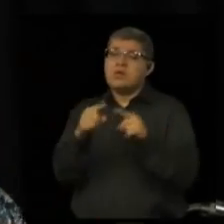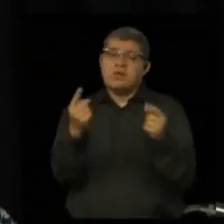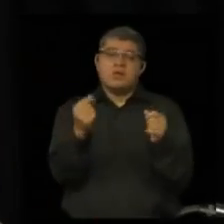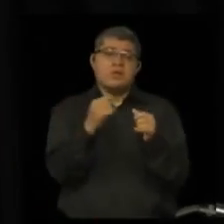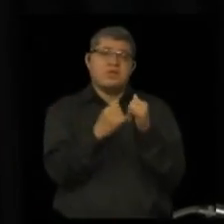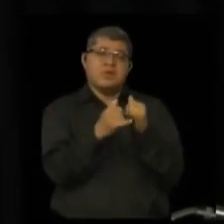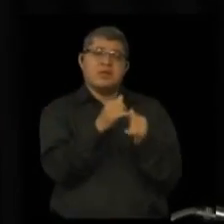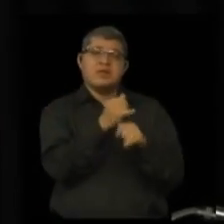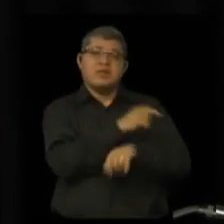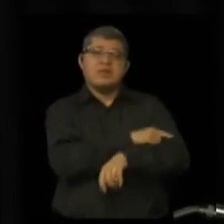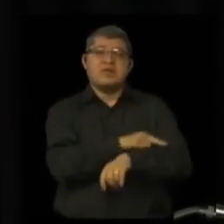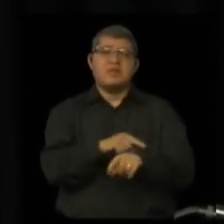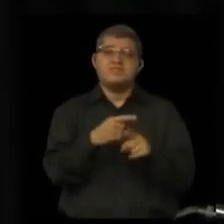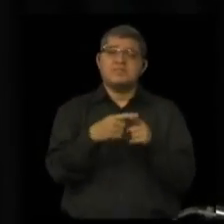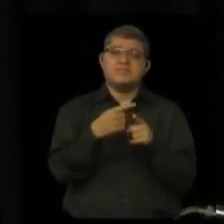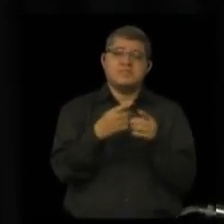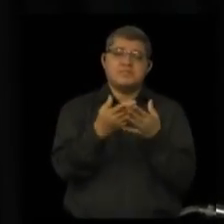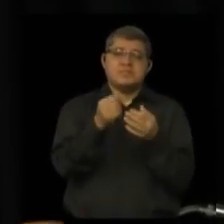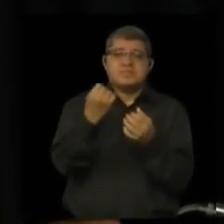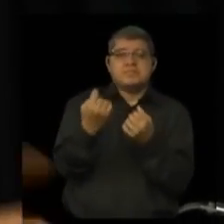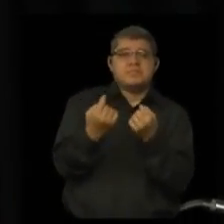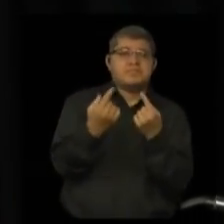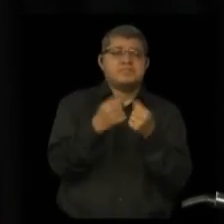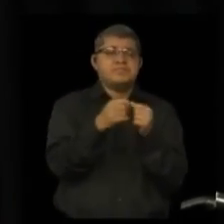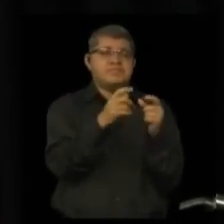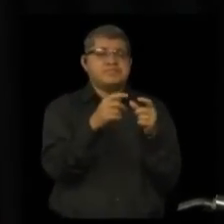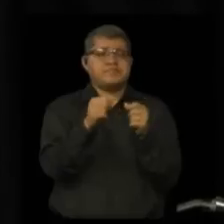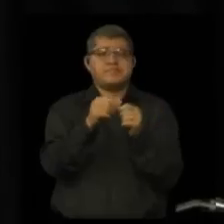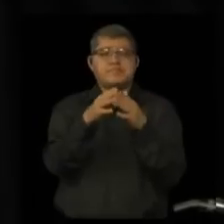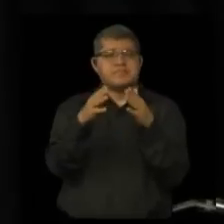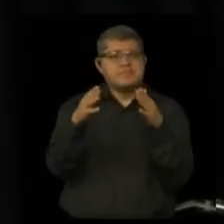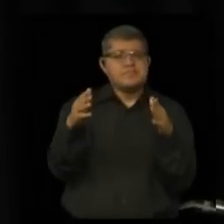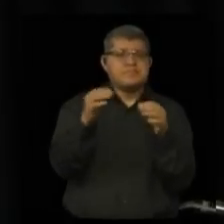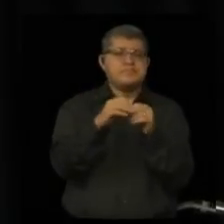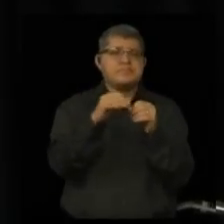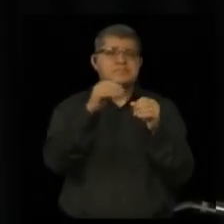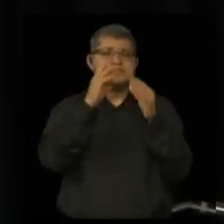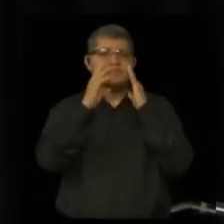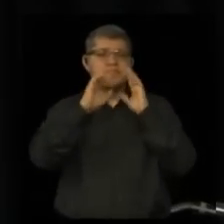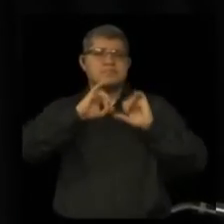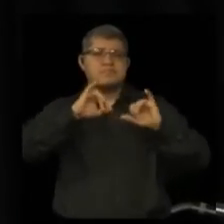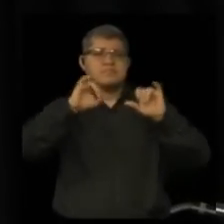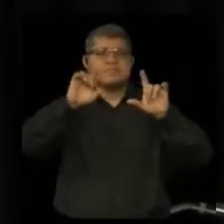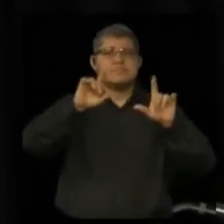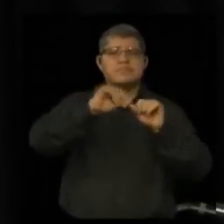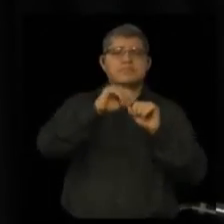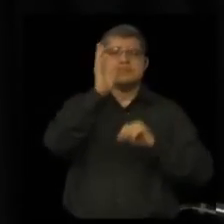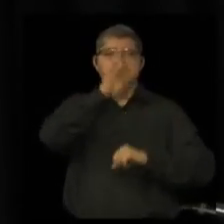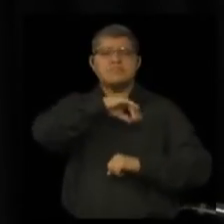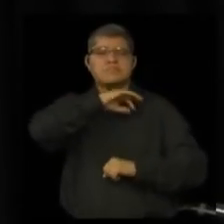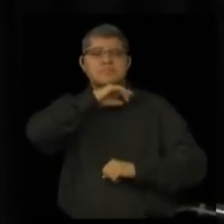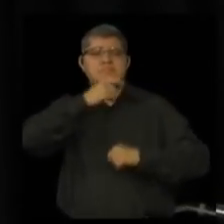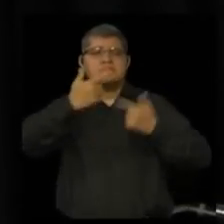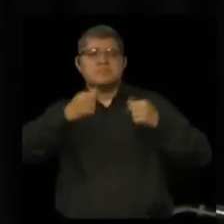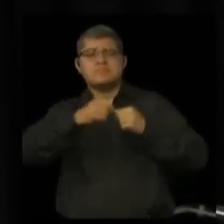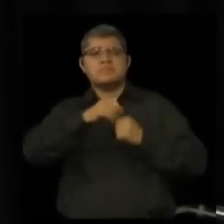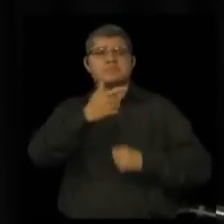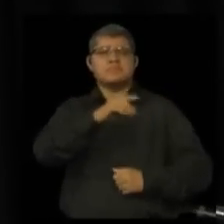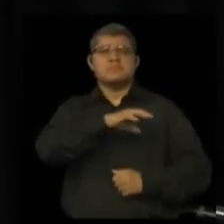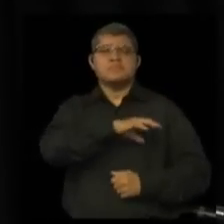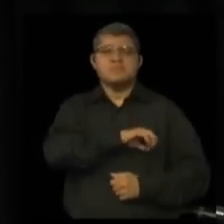não parecer, porque o que alguns setores da grande mídia foca é na violência, é no